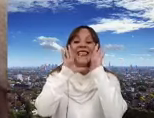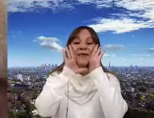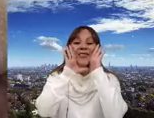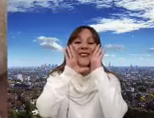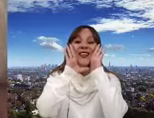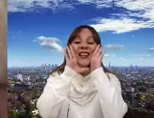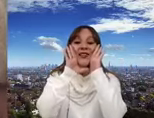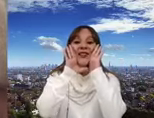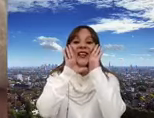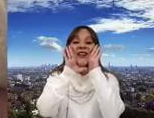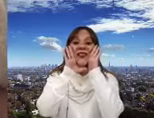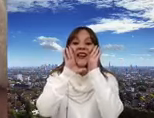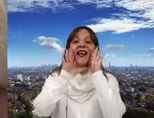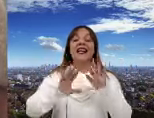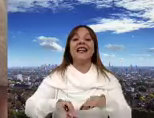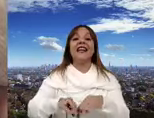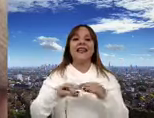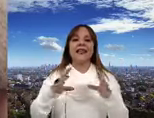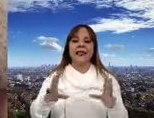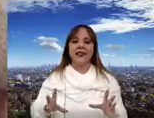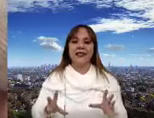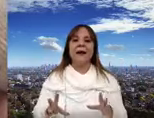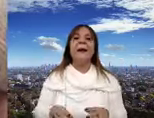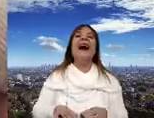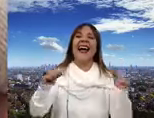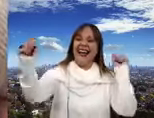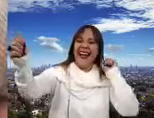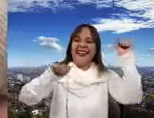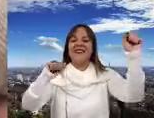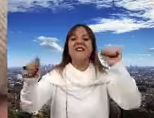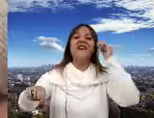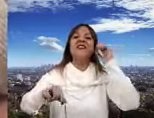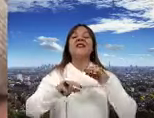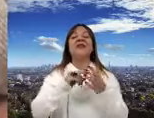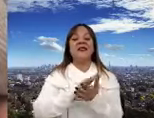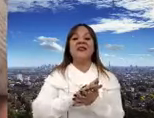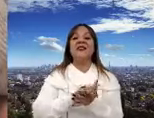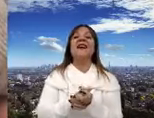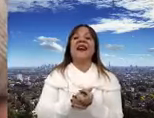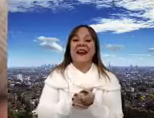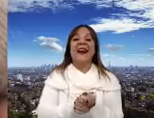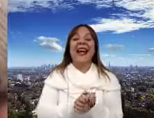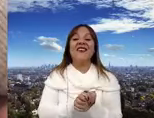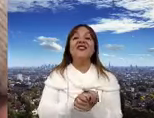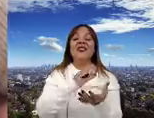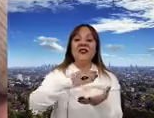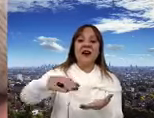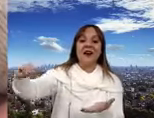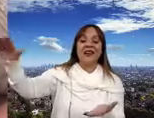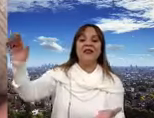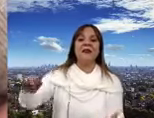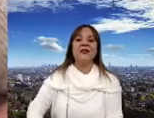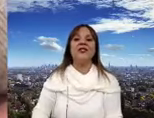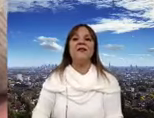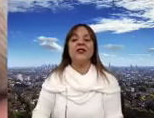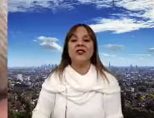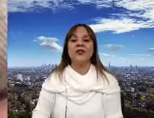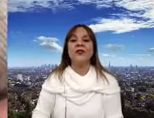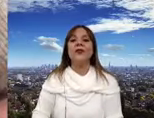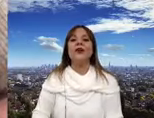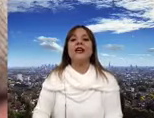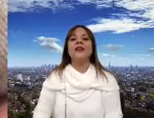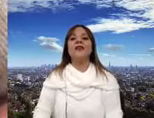ganhador ou ganhadora. Ganha aquele kit. É, maravilhoso, que maravilhoso. Alegria, hein? É, continua agora ainda durante o mês de junho.